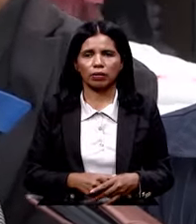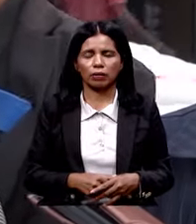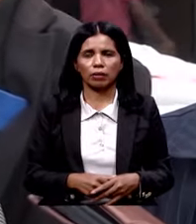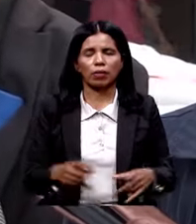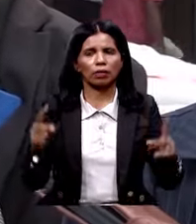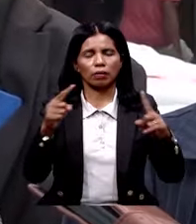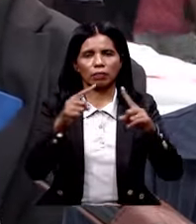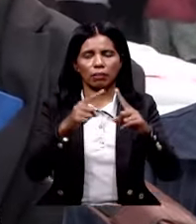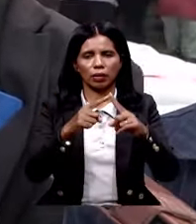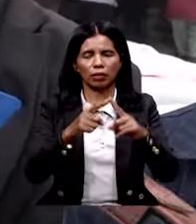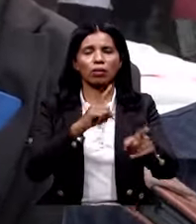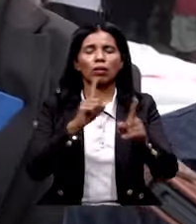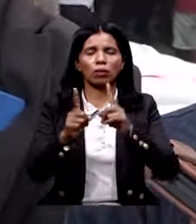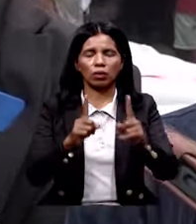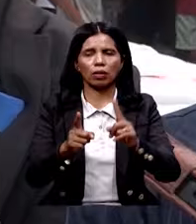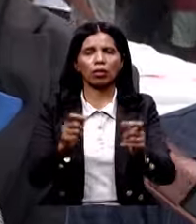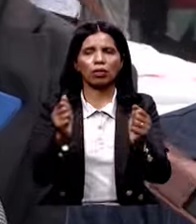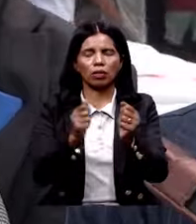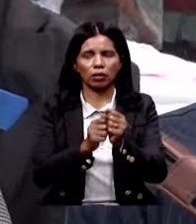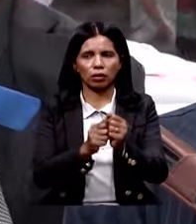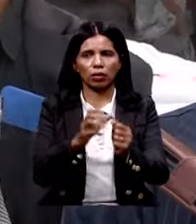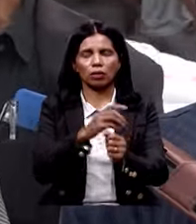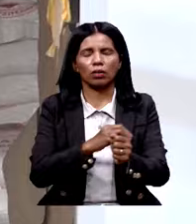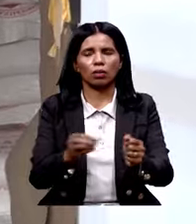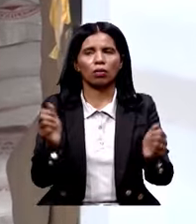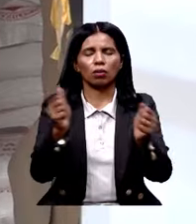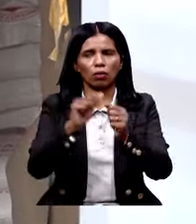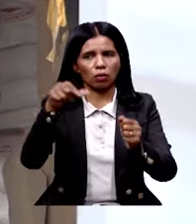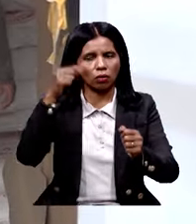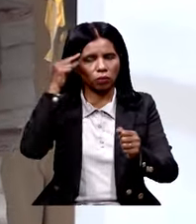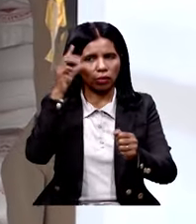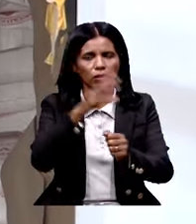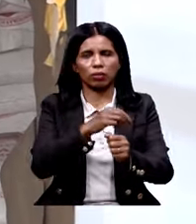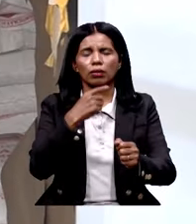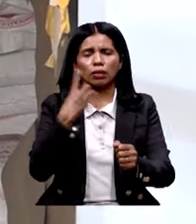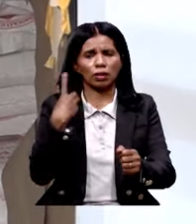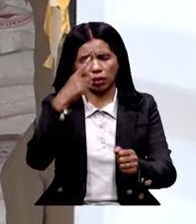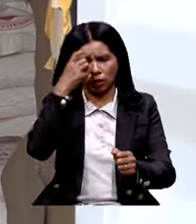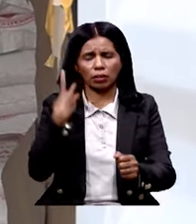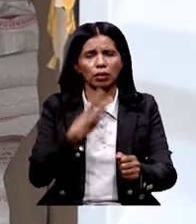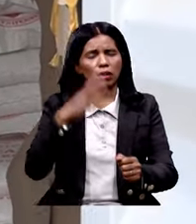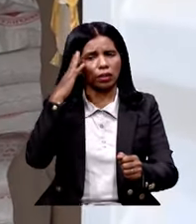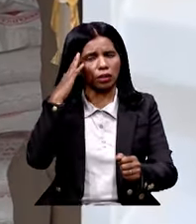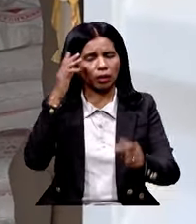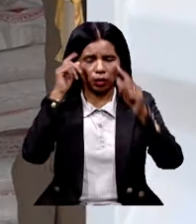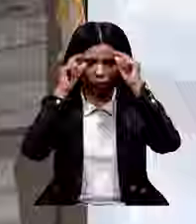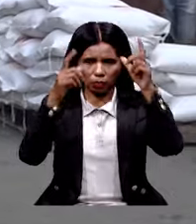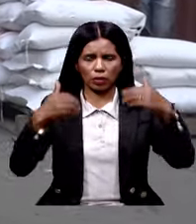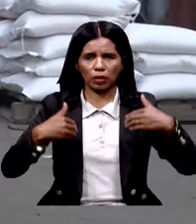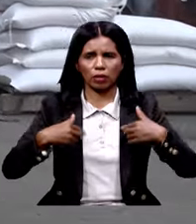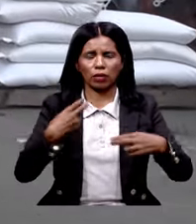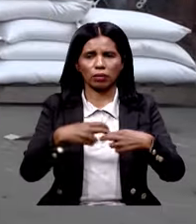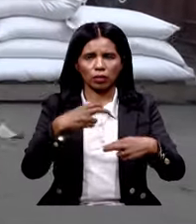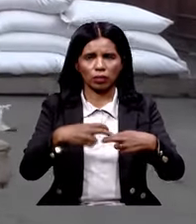para a lobby, a intervenção diretamente ao governo. Também está tendo que atacar Timor, sempre há déficit de